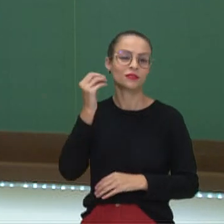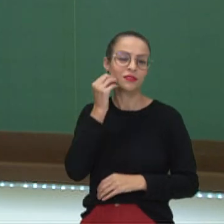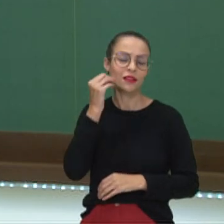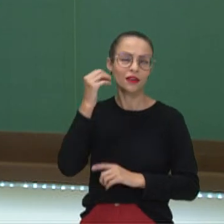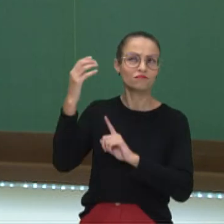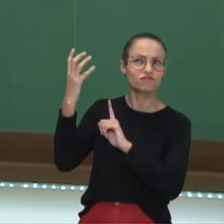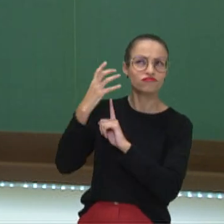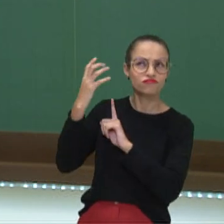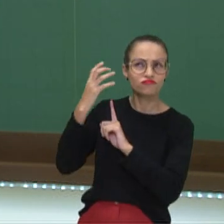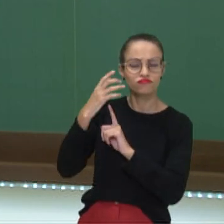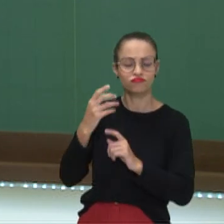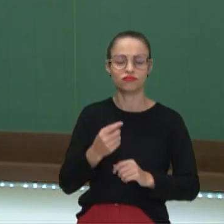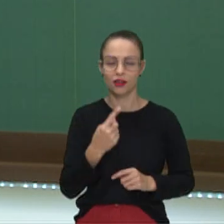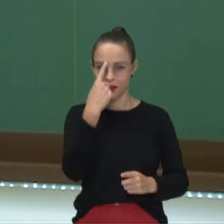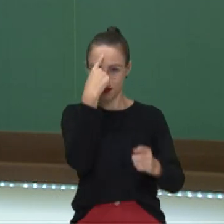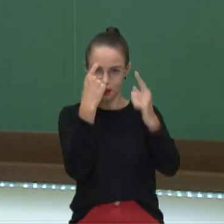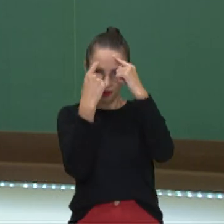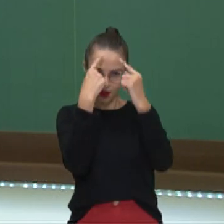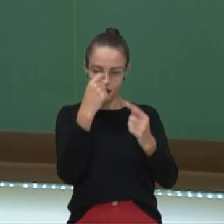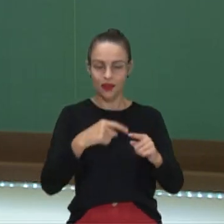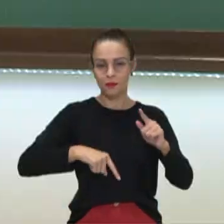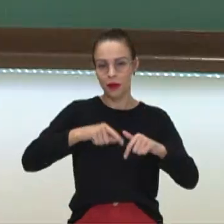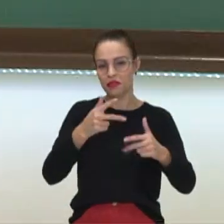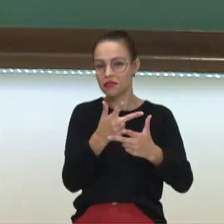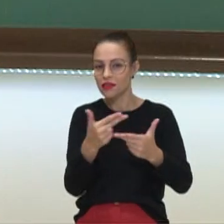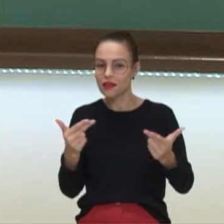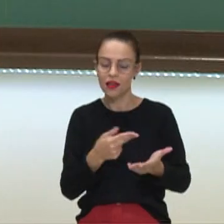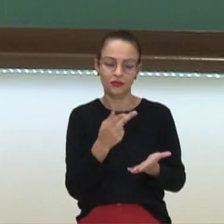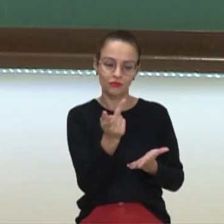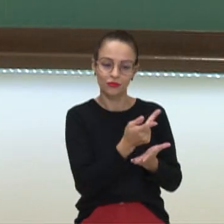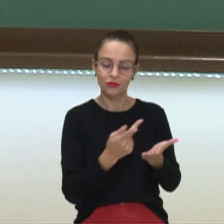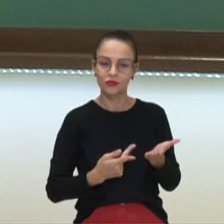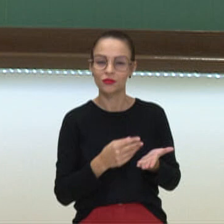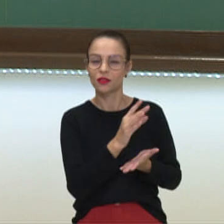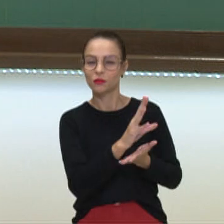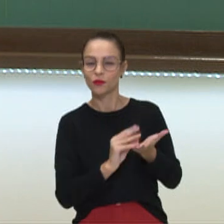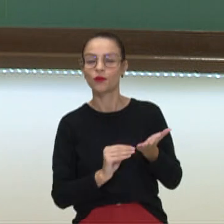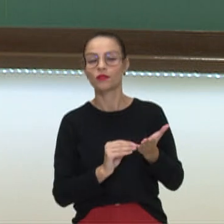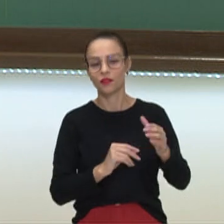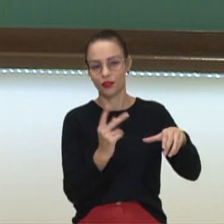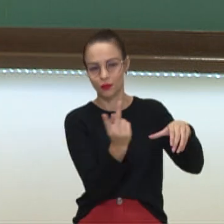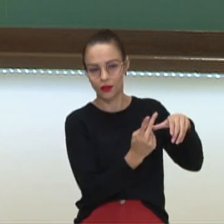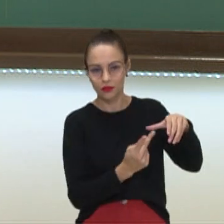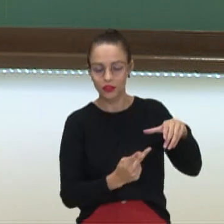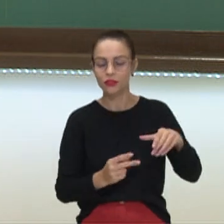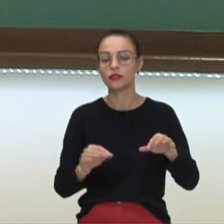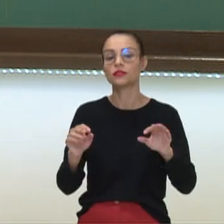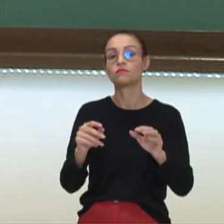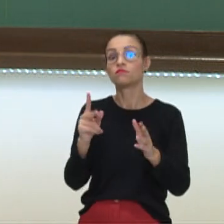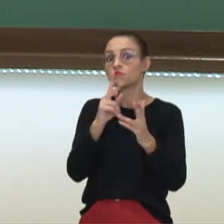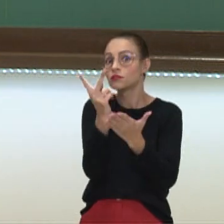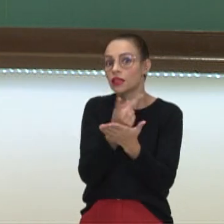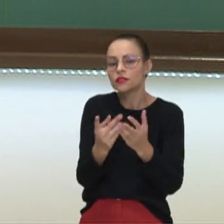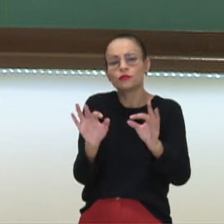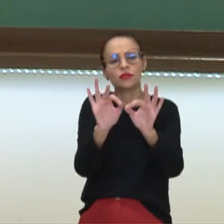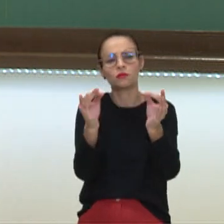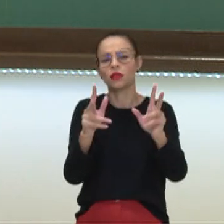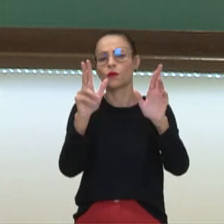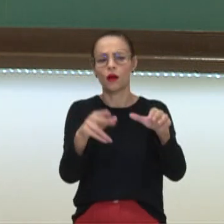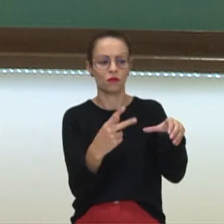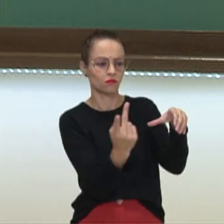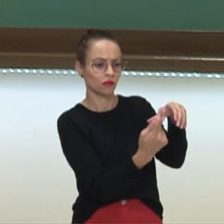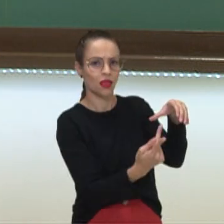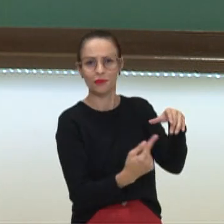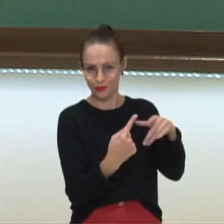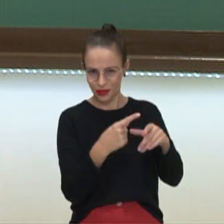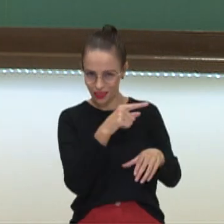rupestre, testar possibilidades de materiais, né? Utilizamos ali um desenho simples, como os desenhos da arte rupestre, que eles não